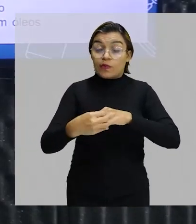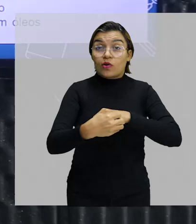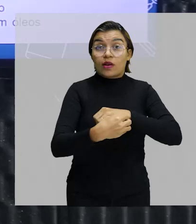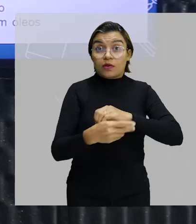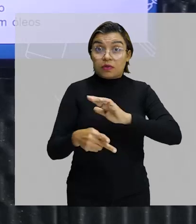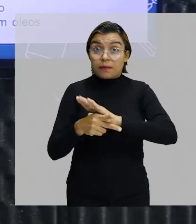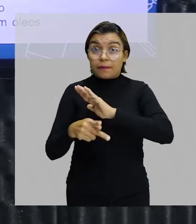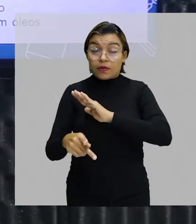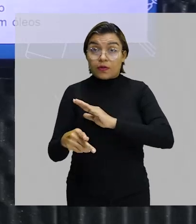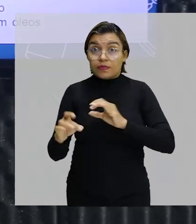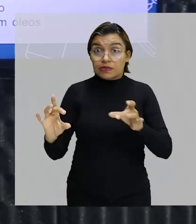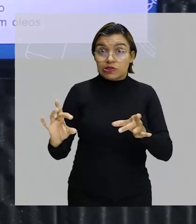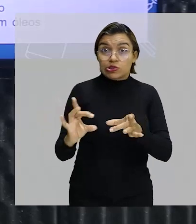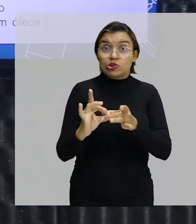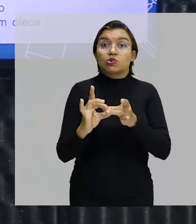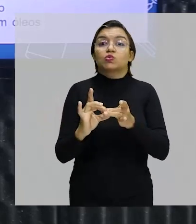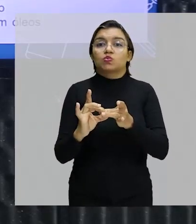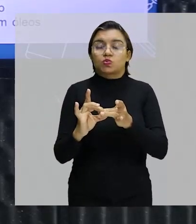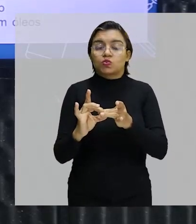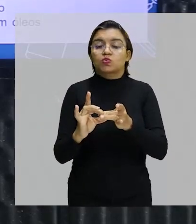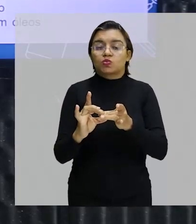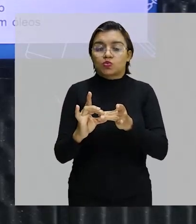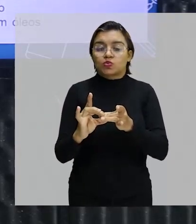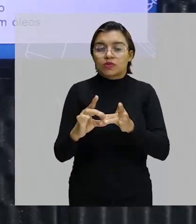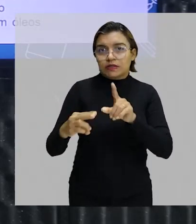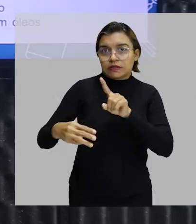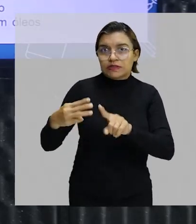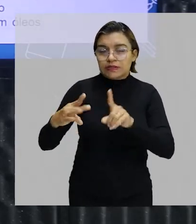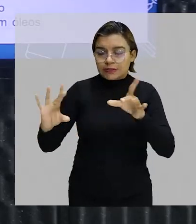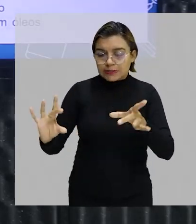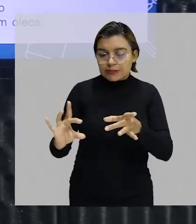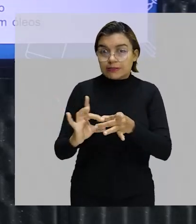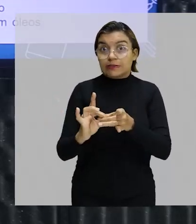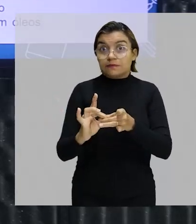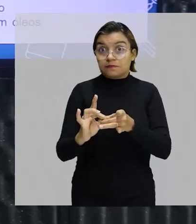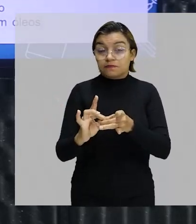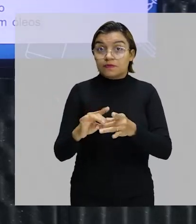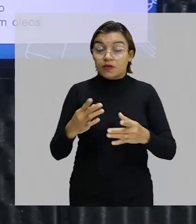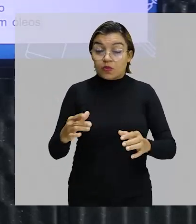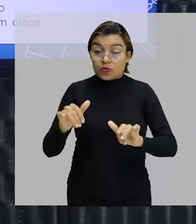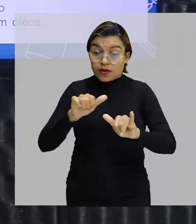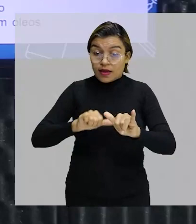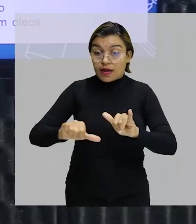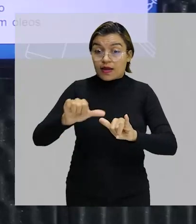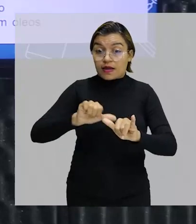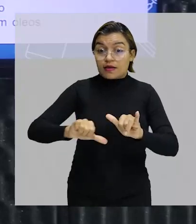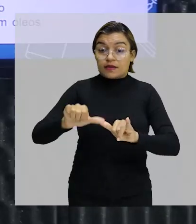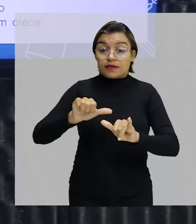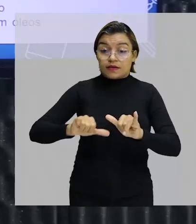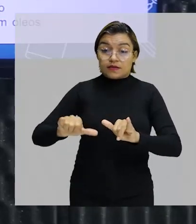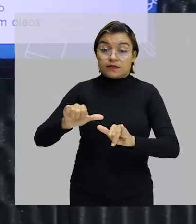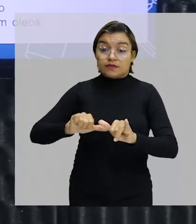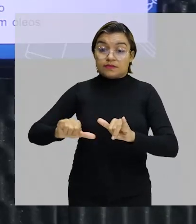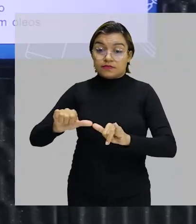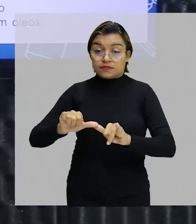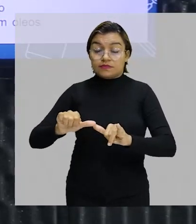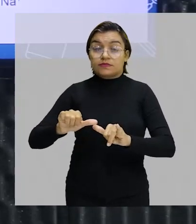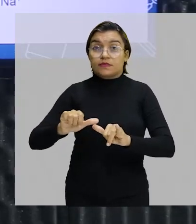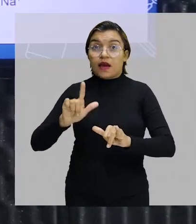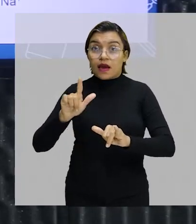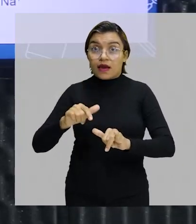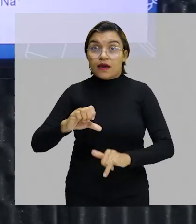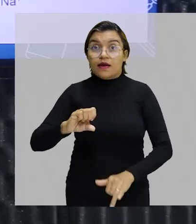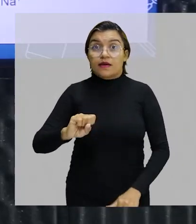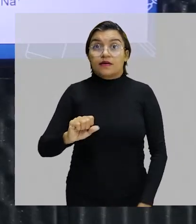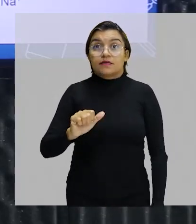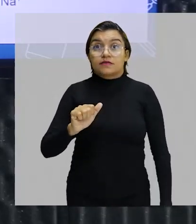estão conectados, né? Eles se ligaram, tá bom? Então, essa reação é a reação de